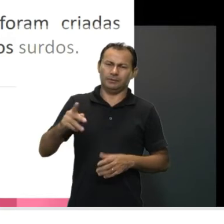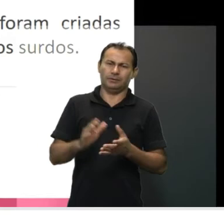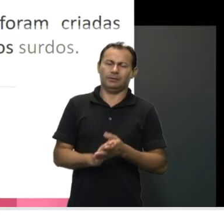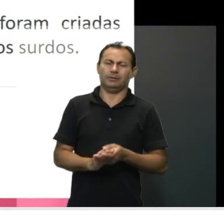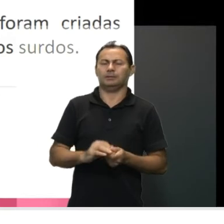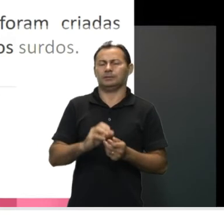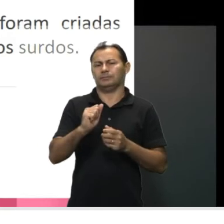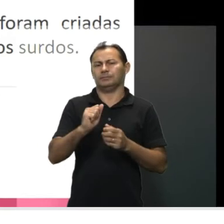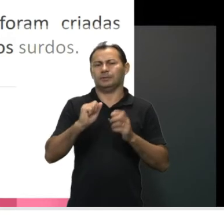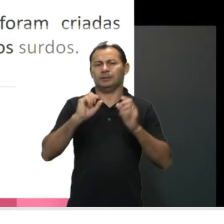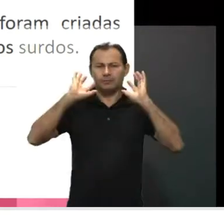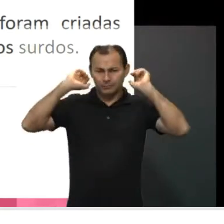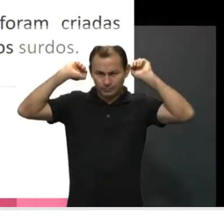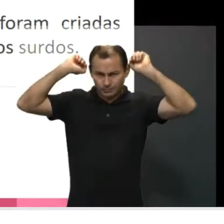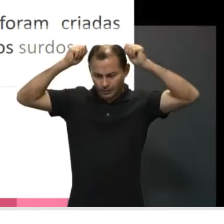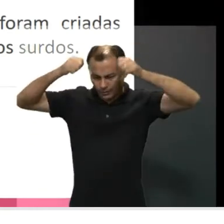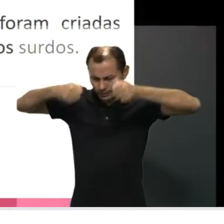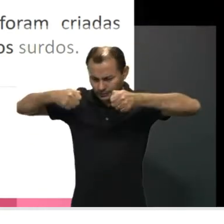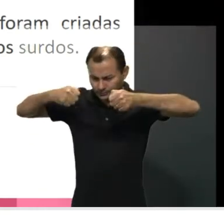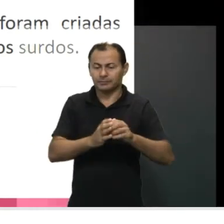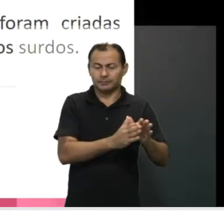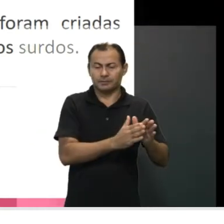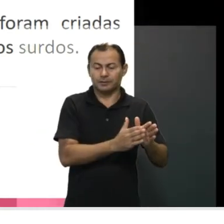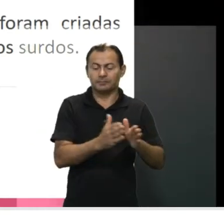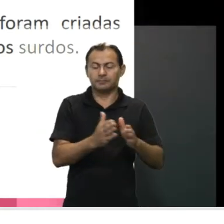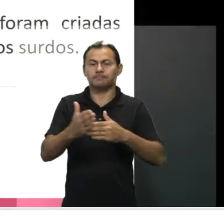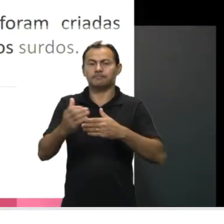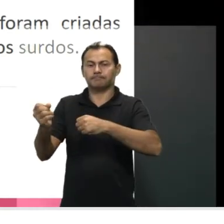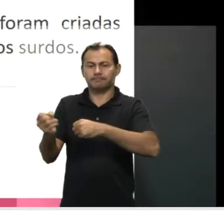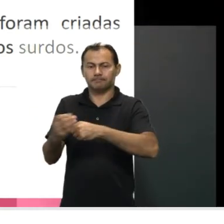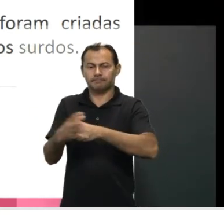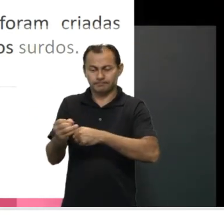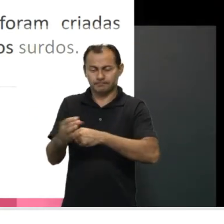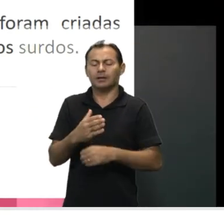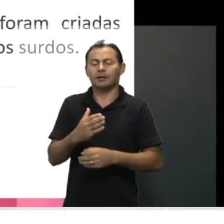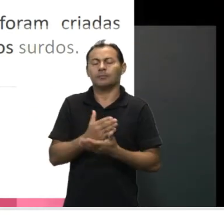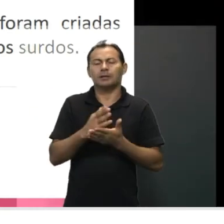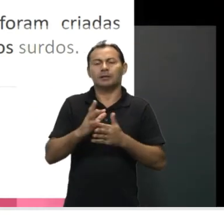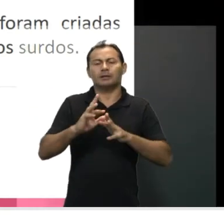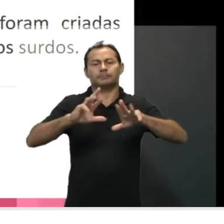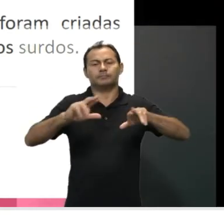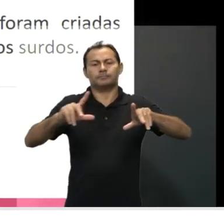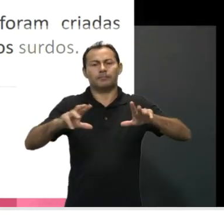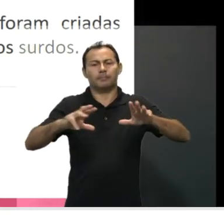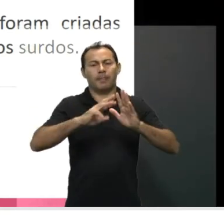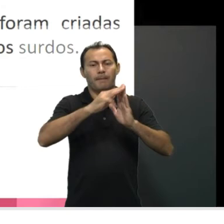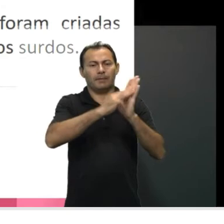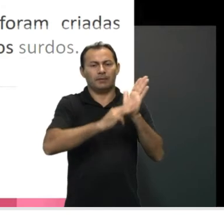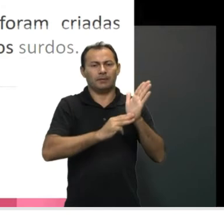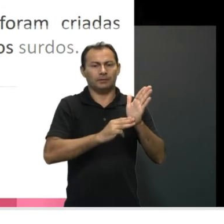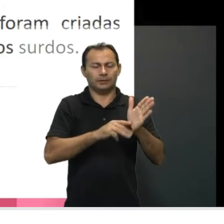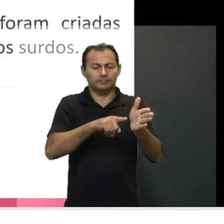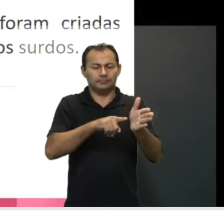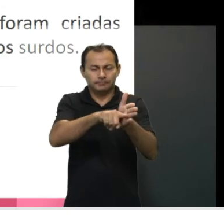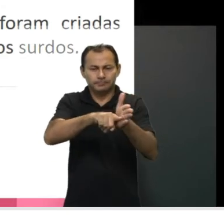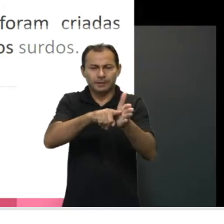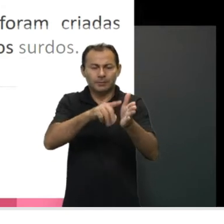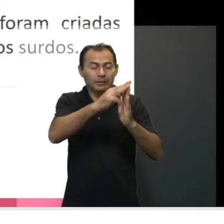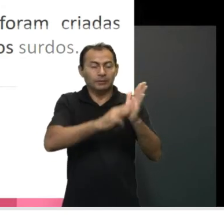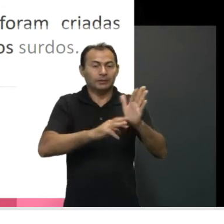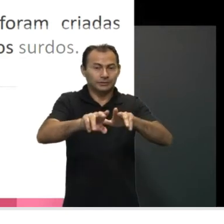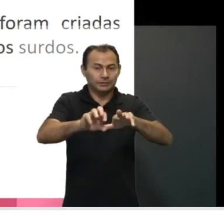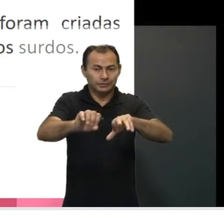Moderna, então inicia-se diferentes metodologias de ensino, tá? Essas diferentes metodologias de